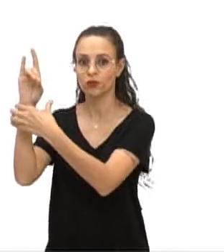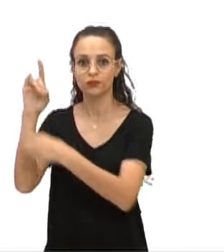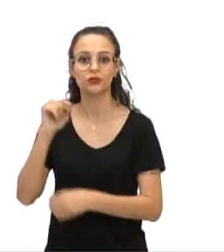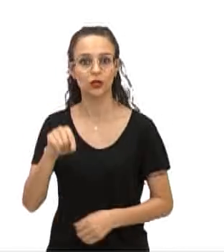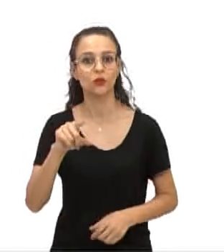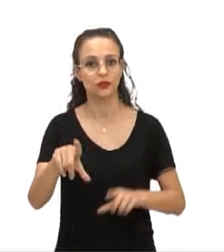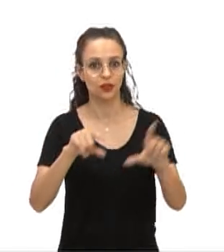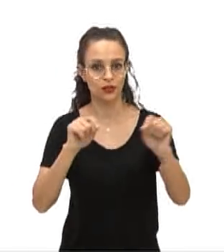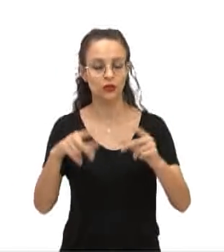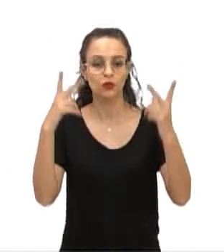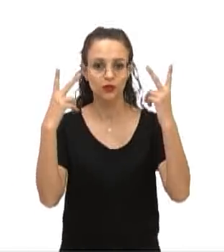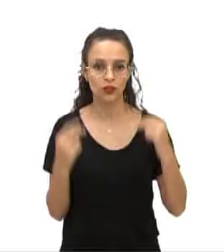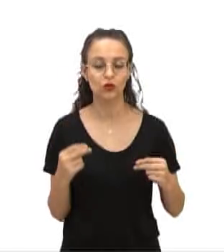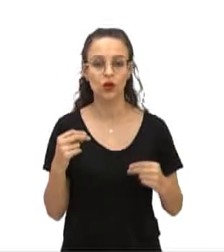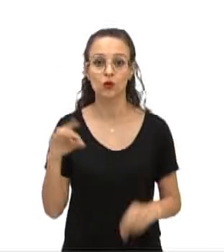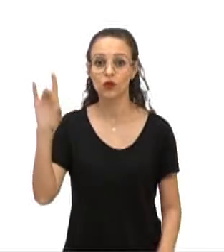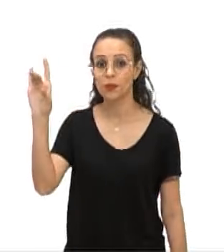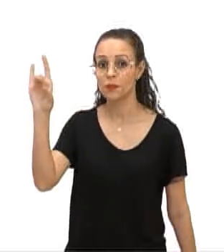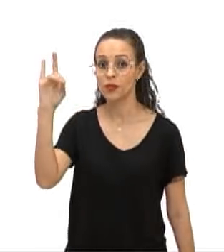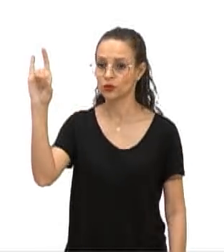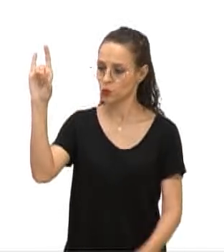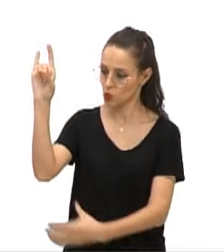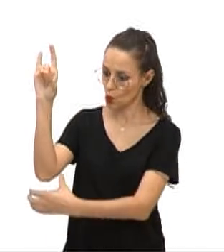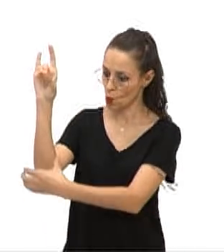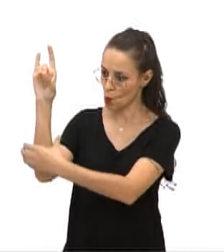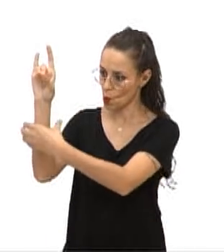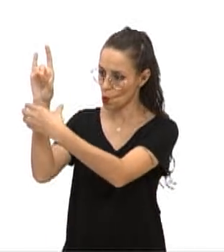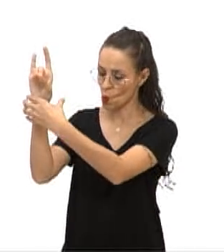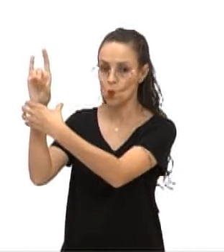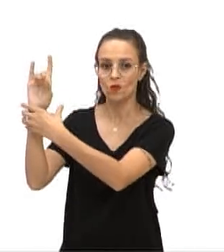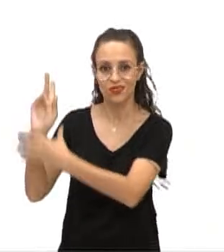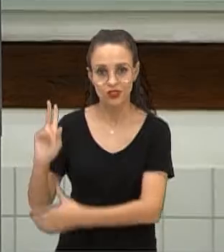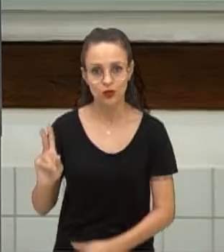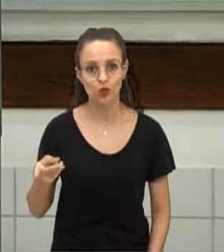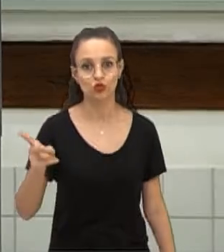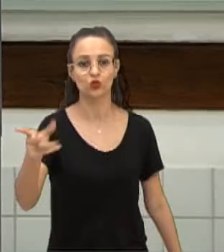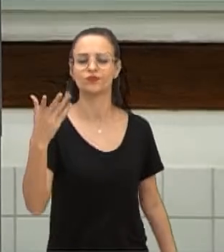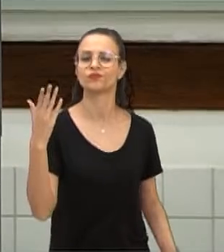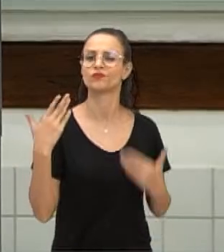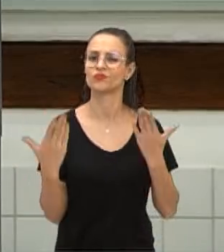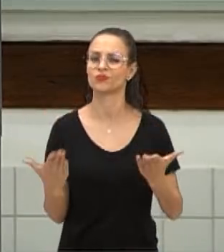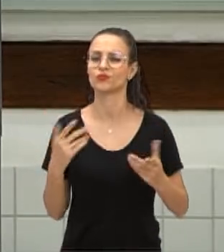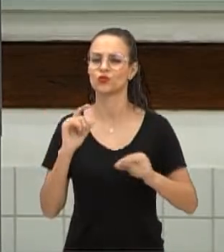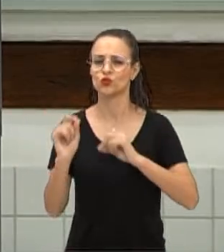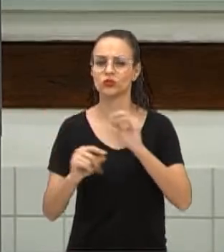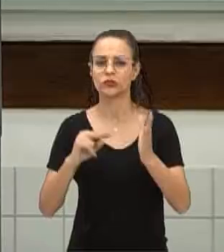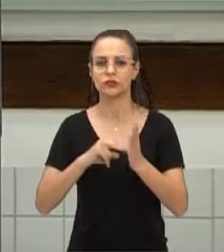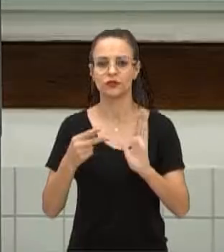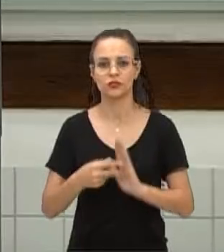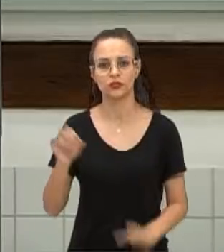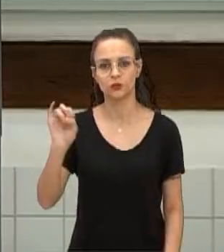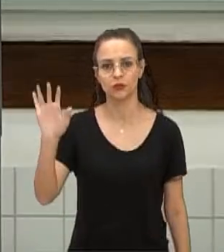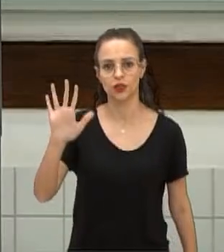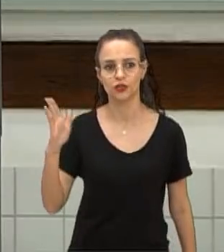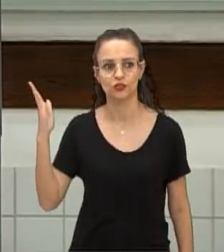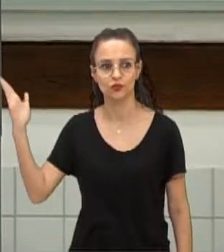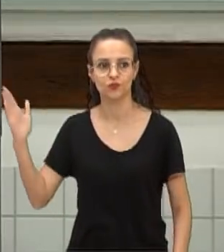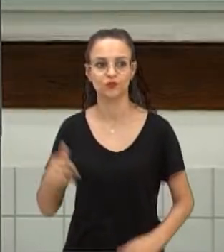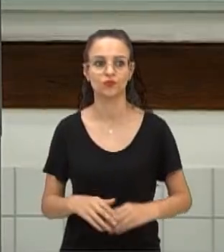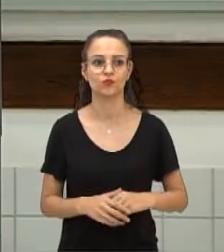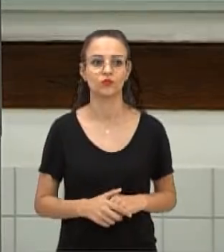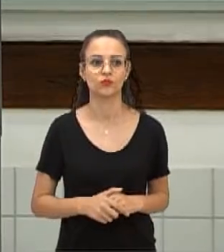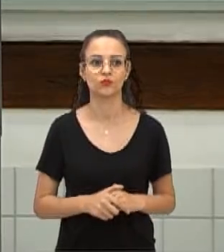de mais longo, prevaleceu. O que eu quero dizer aqui e o que a imagem remete? A